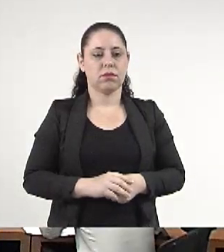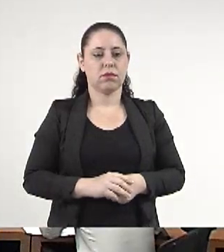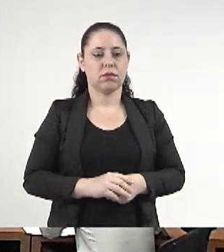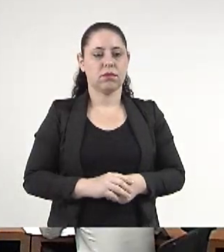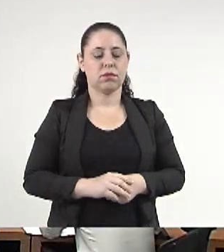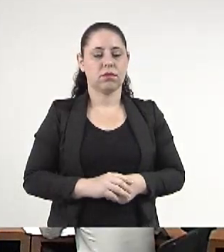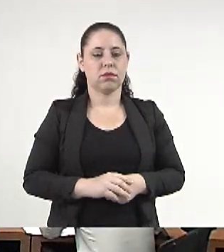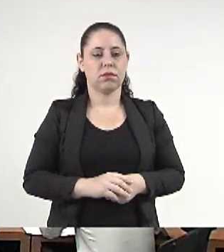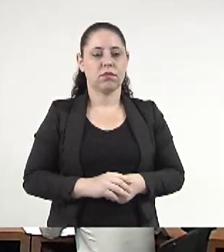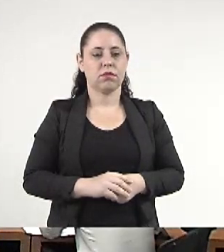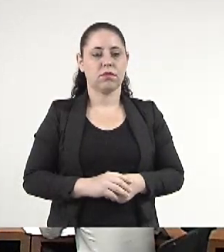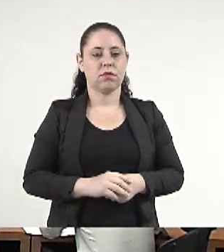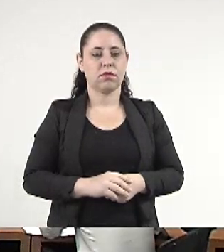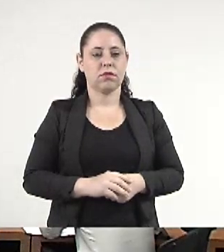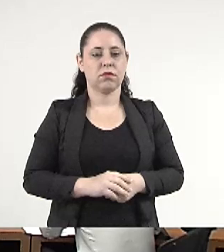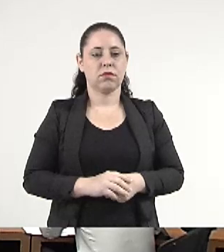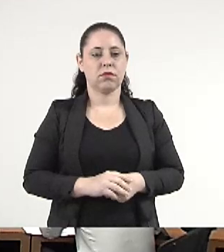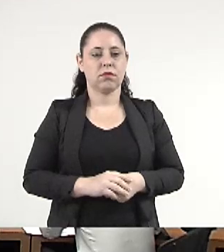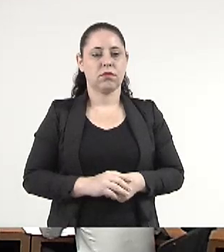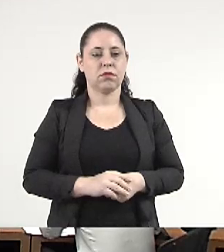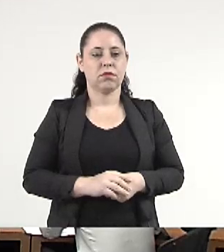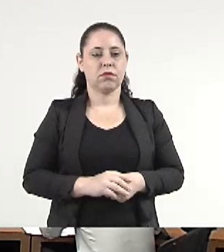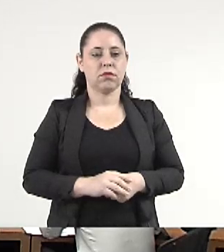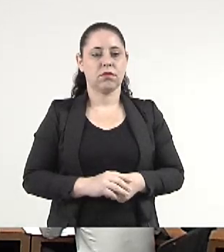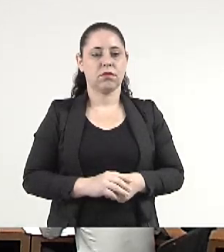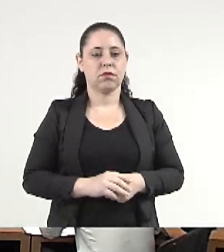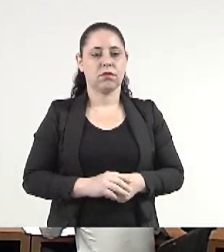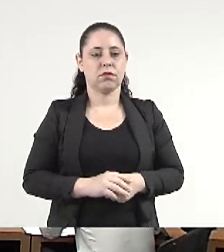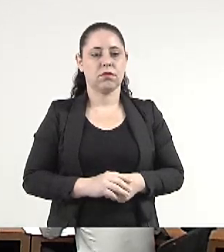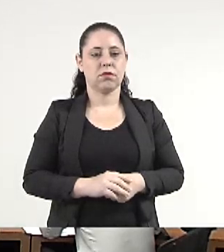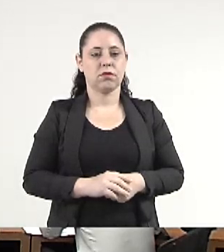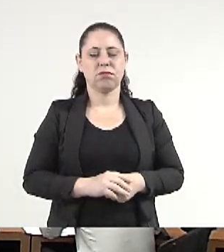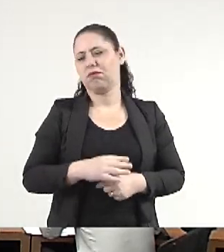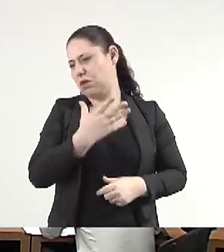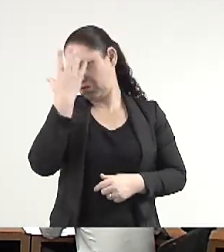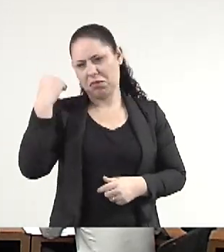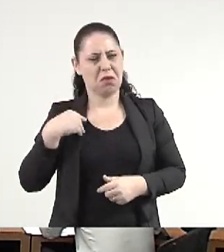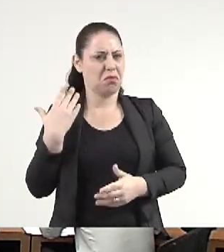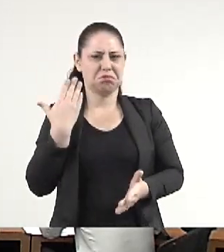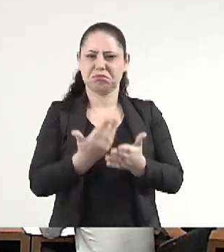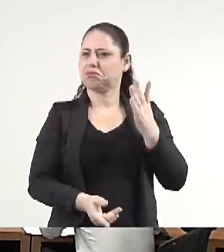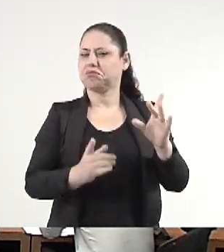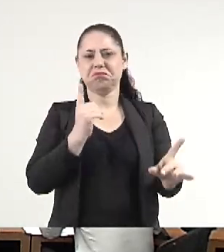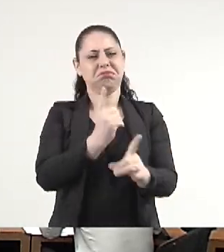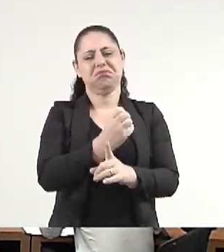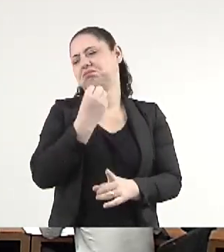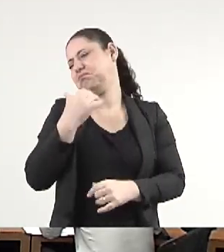presidente. Não achei mais. Tá bom.